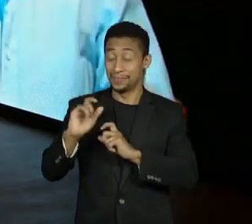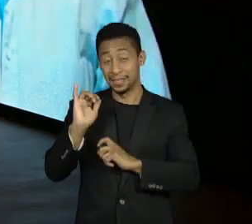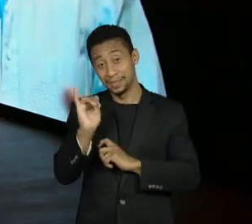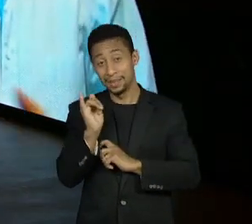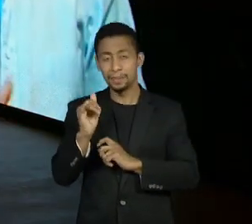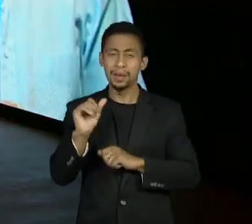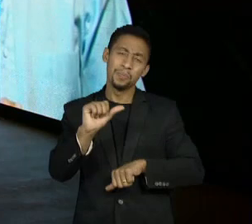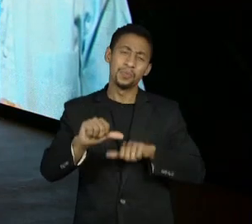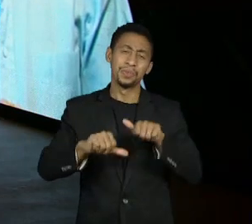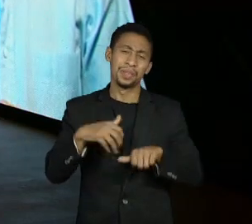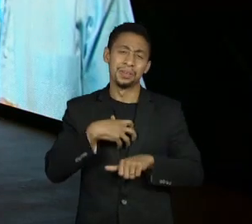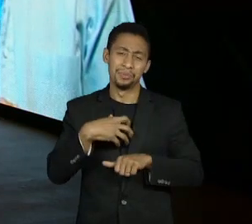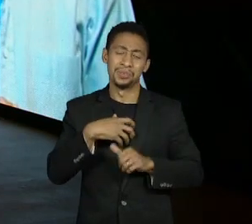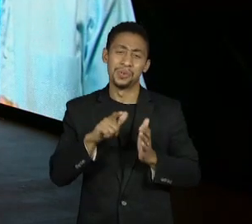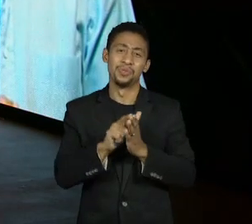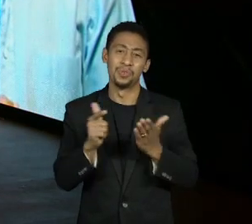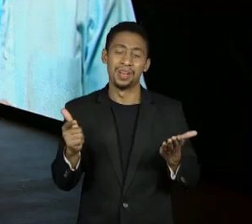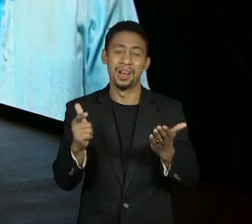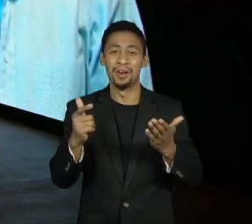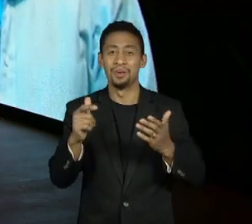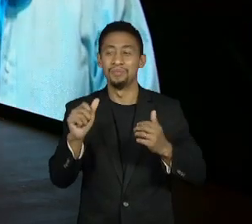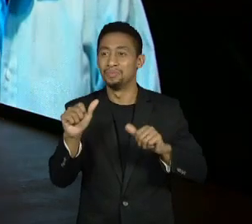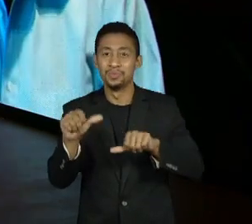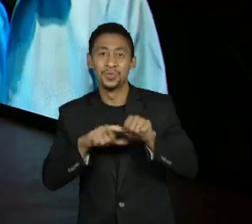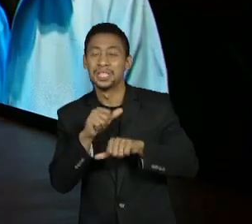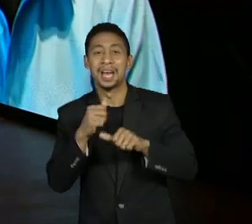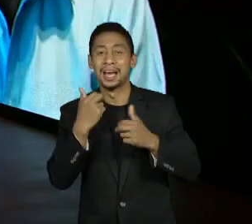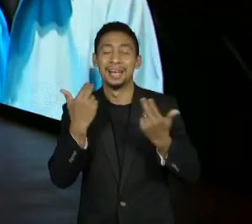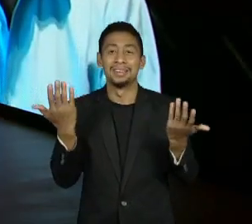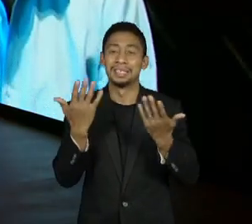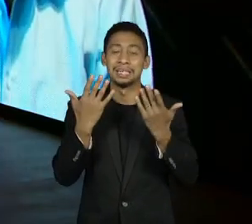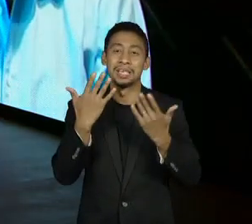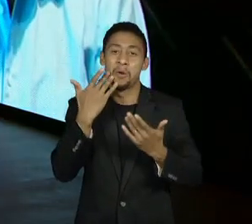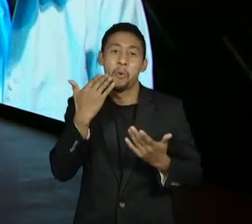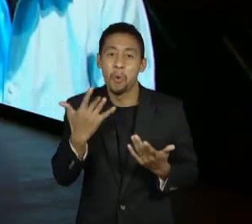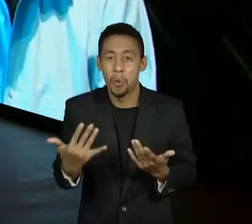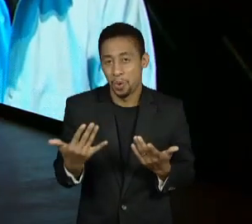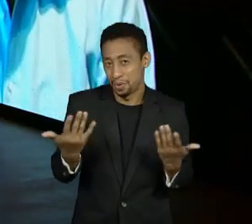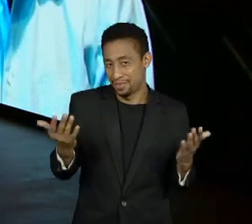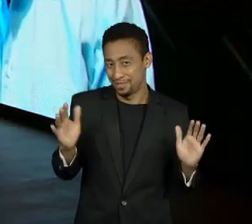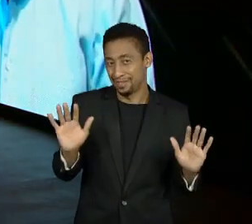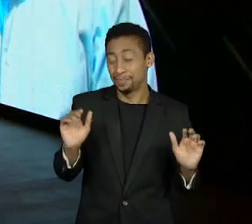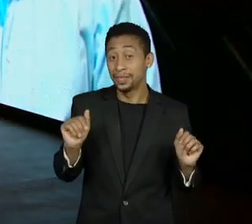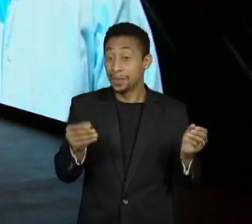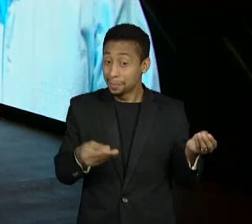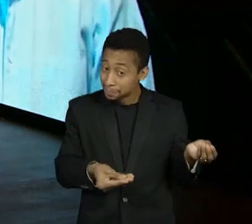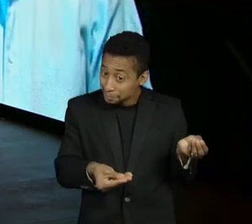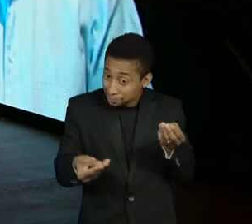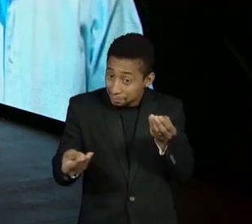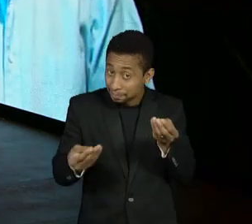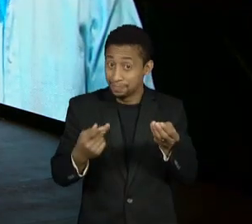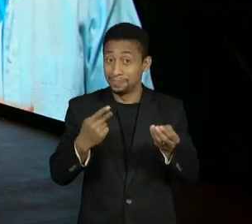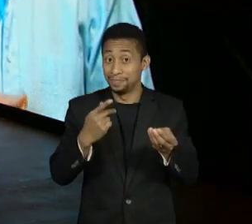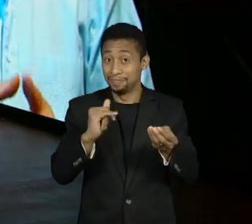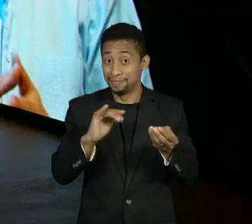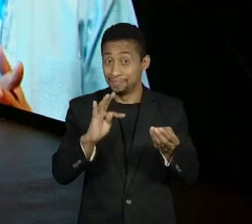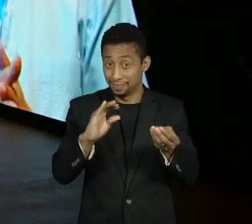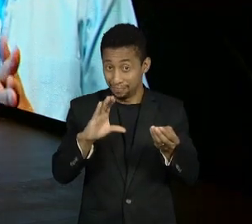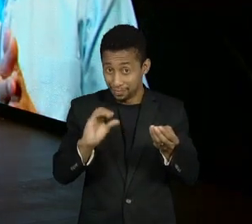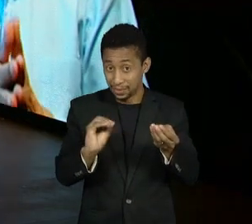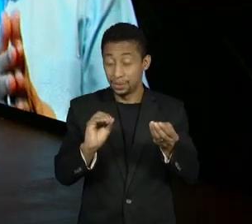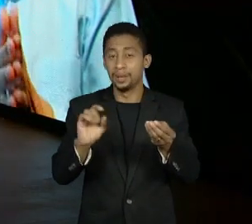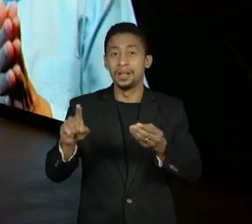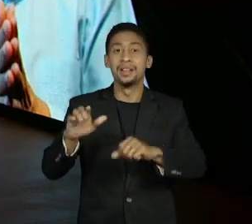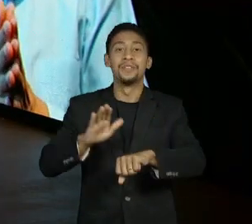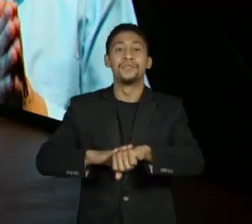jornal, mudar a cor do jornal. Eu mandei o Piteco, eles fizeram